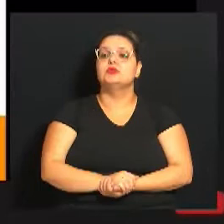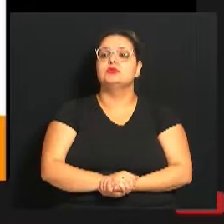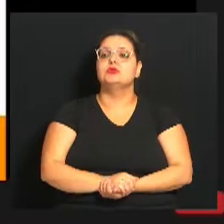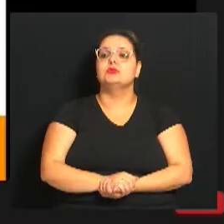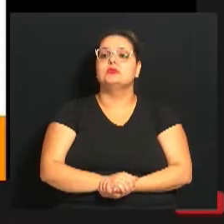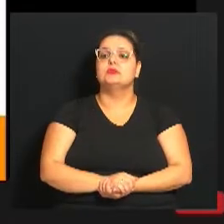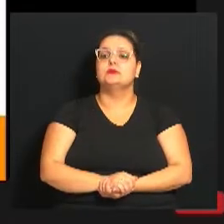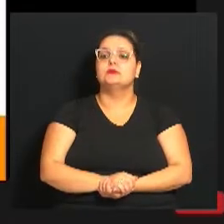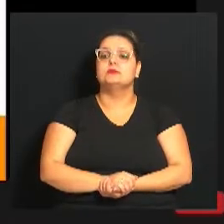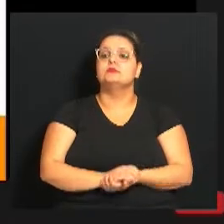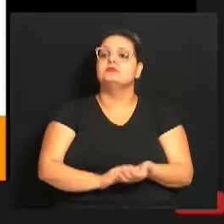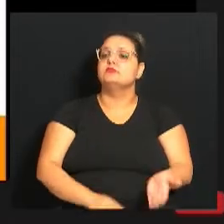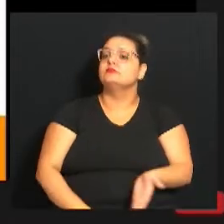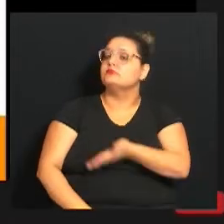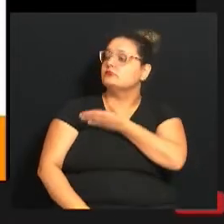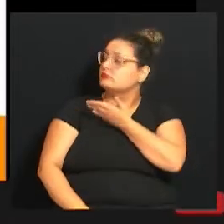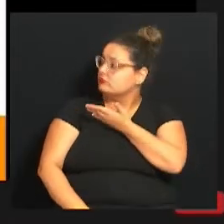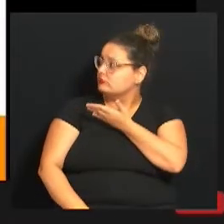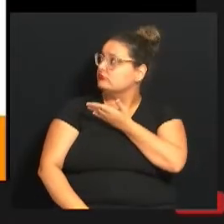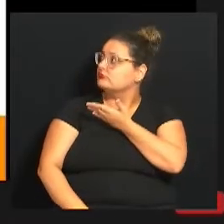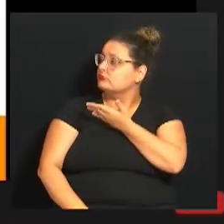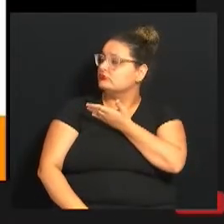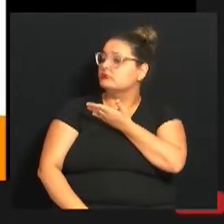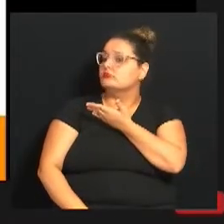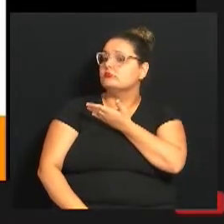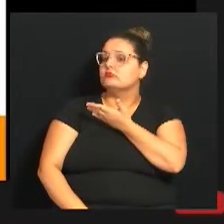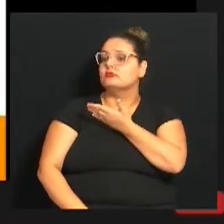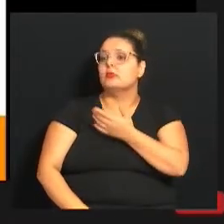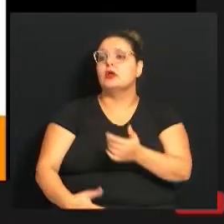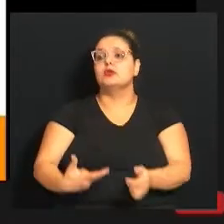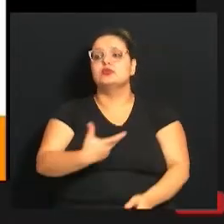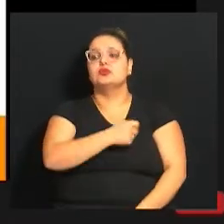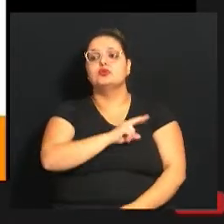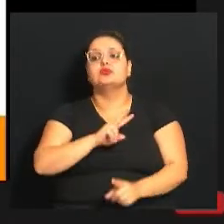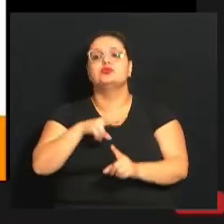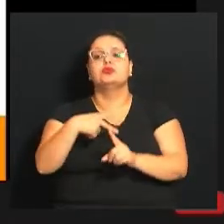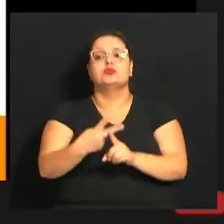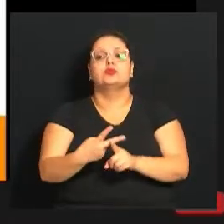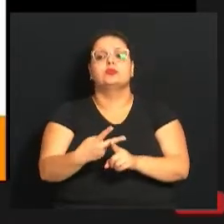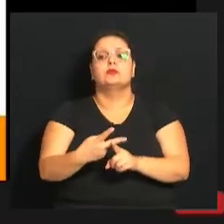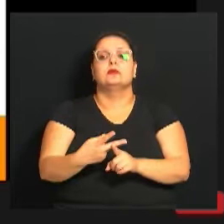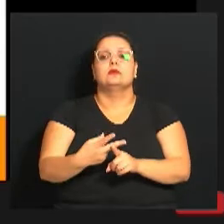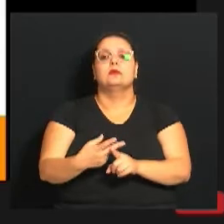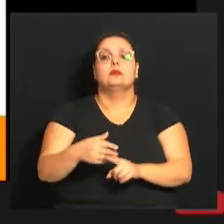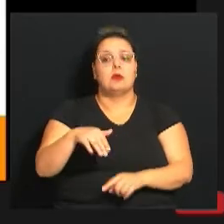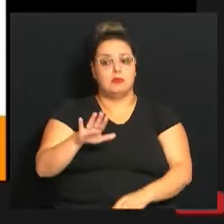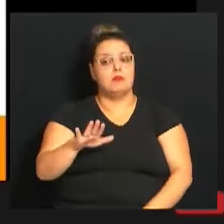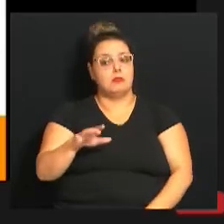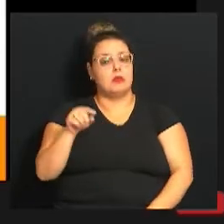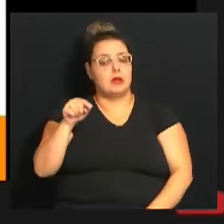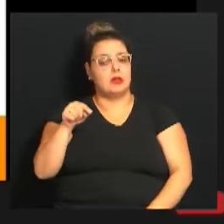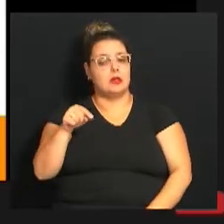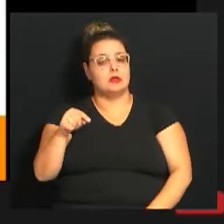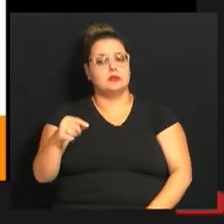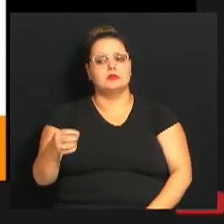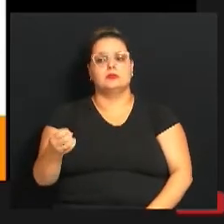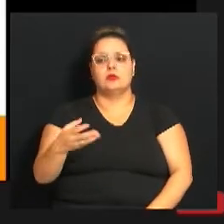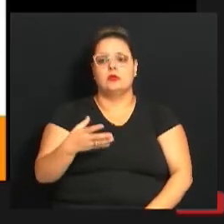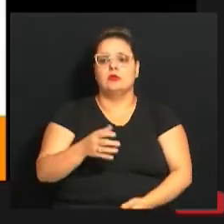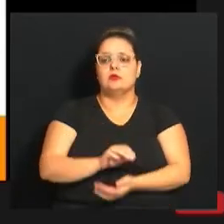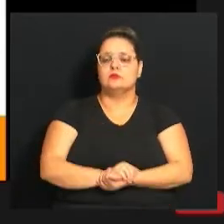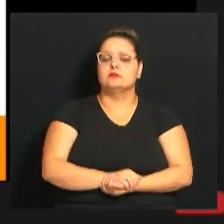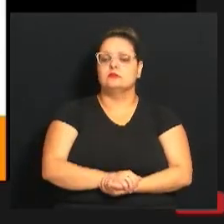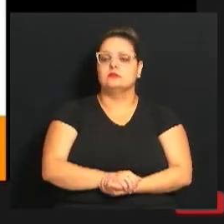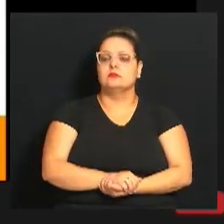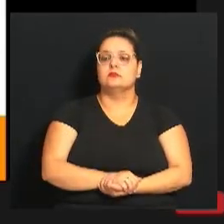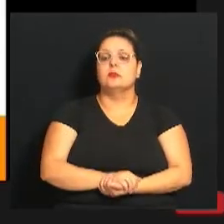vacina.campinas.sp.gov.br. Apenas o número de dose adicional, a sua informação está mais atualizada que o site que nós estamos vendo, Mirna Abreu.